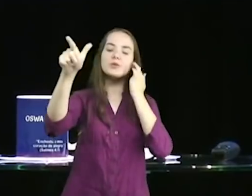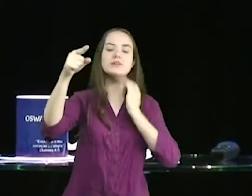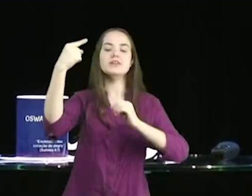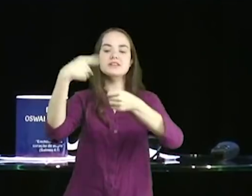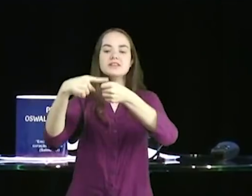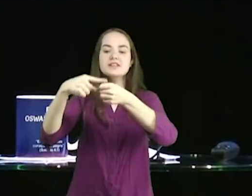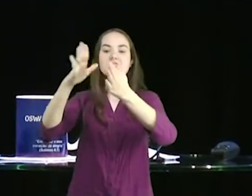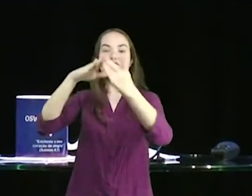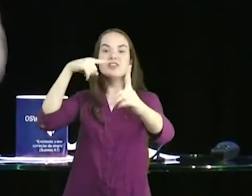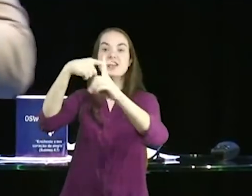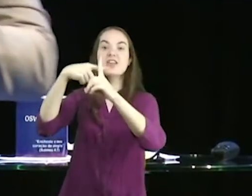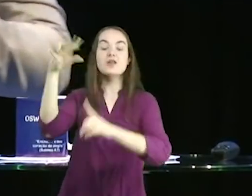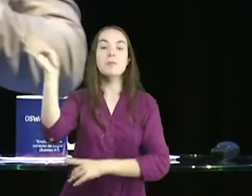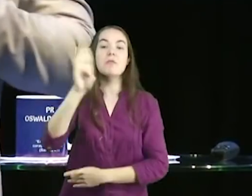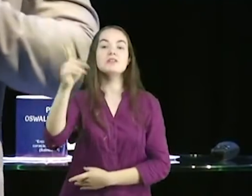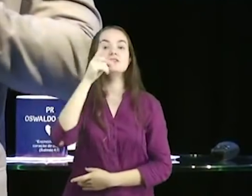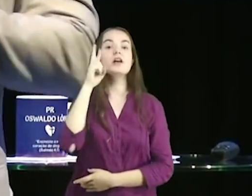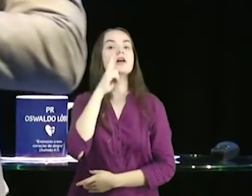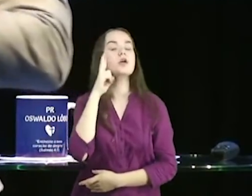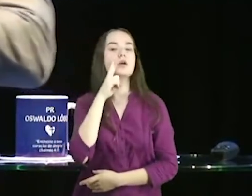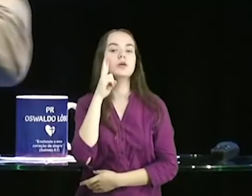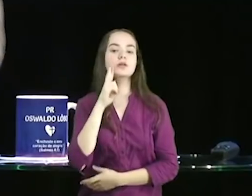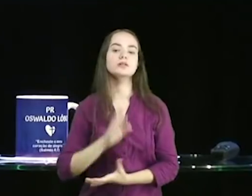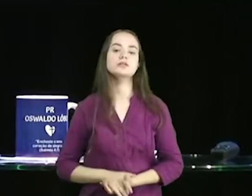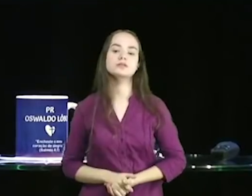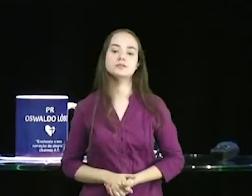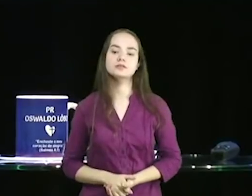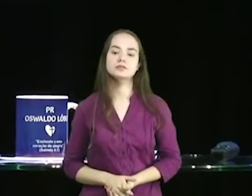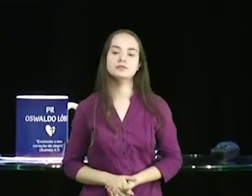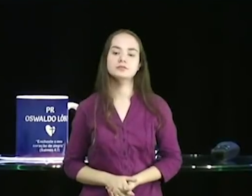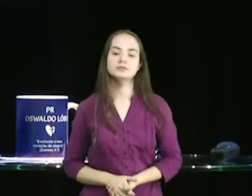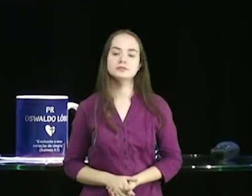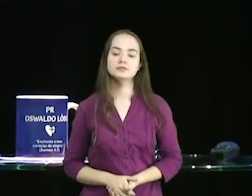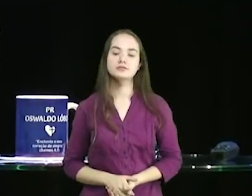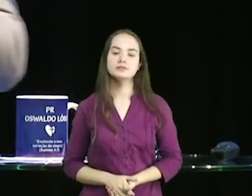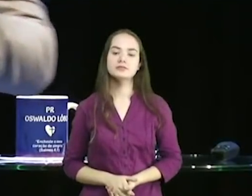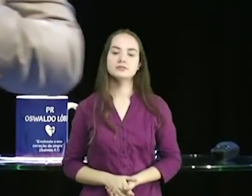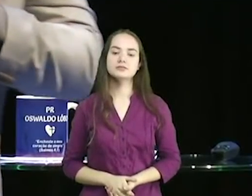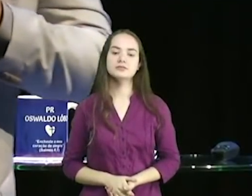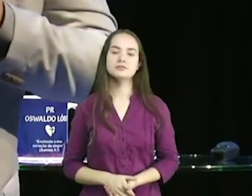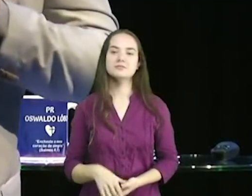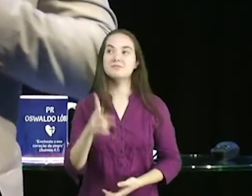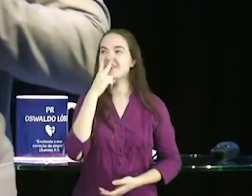A igreja batista é rosa. Não vou falar, nossos irmãos, né? Horrível.